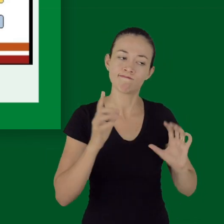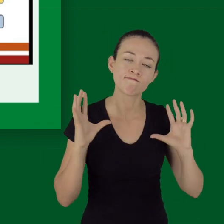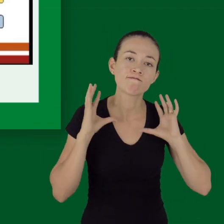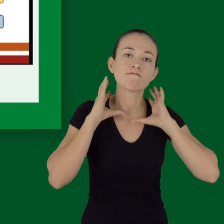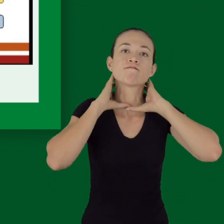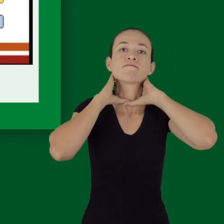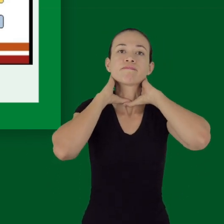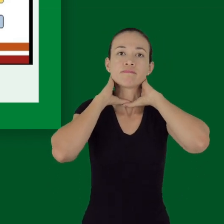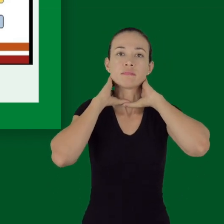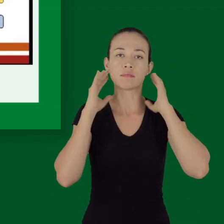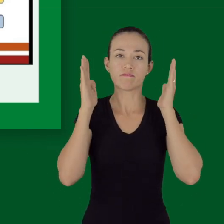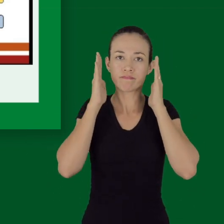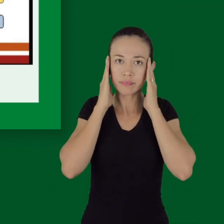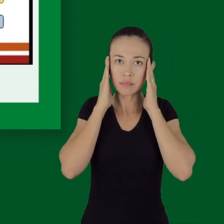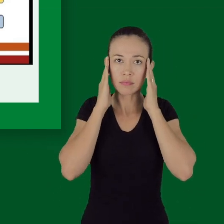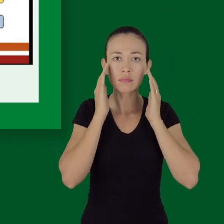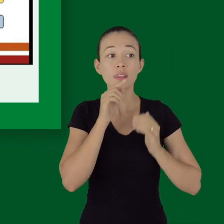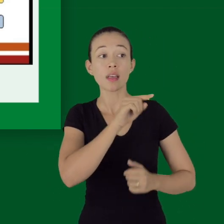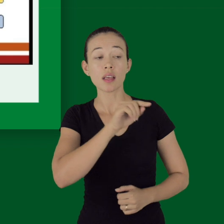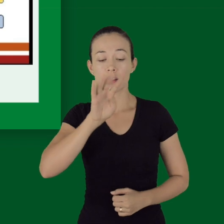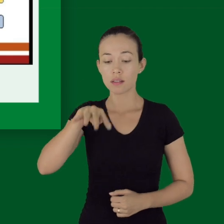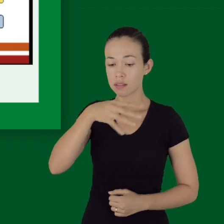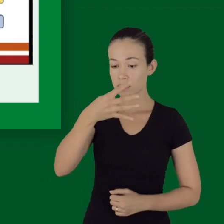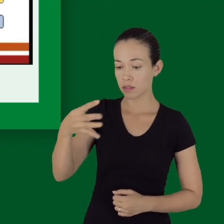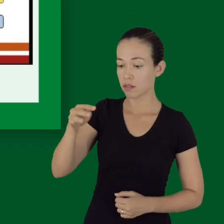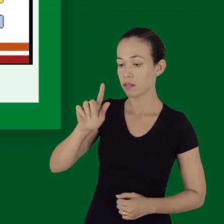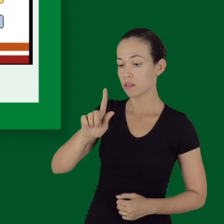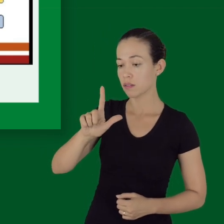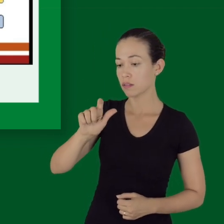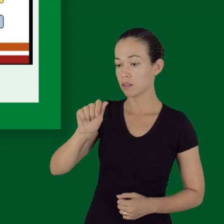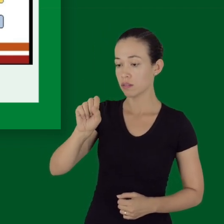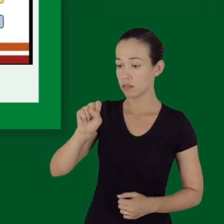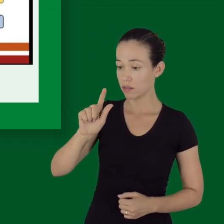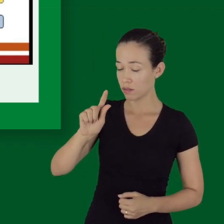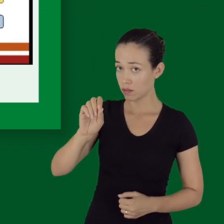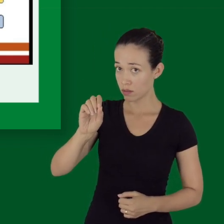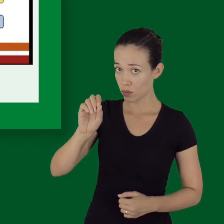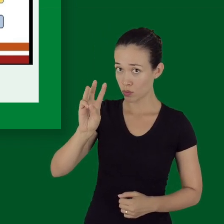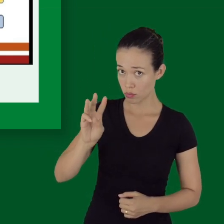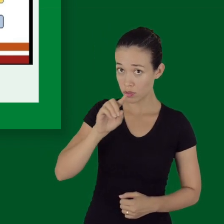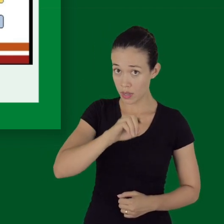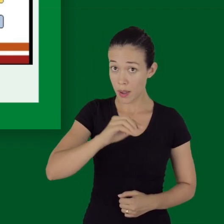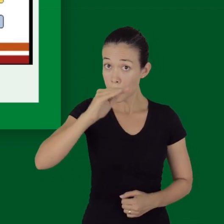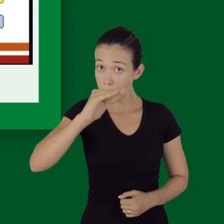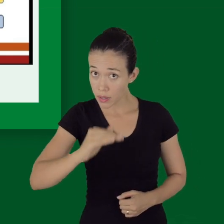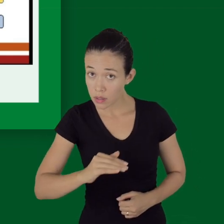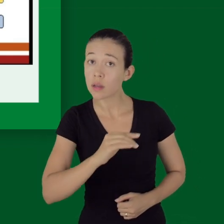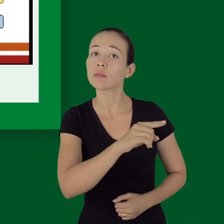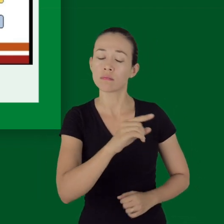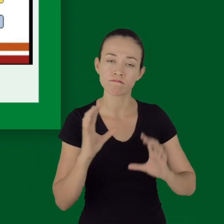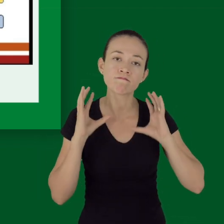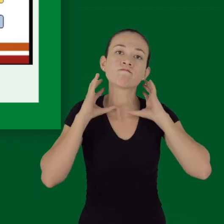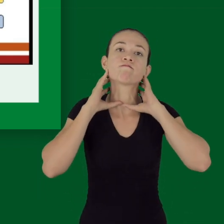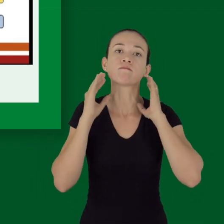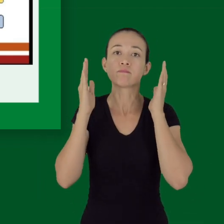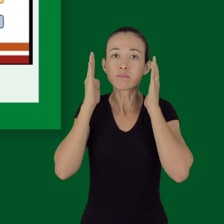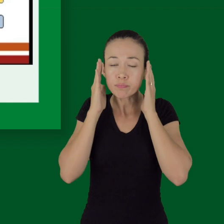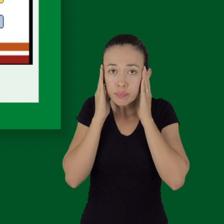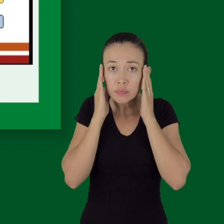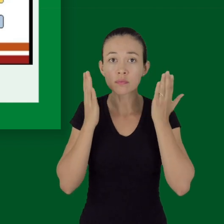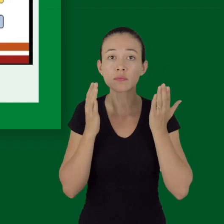imobiliza. Paciente tem déficit neurológico, seja qual for, imobiliza. Deformidade na coluna, ele está embriagado, ele está sob efeito de